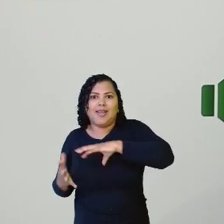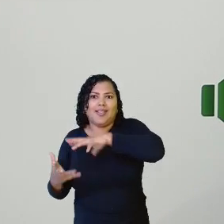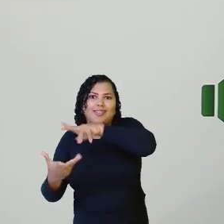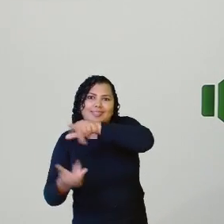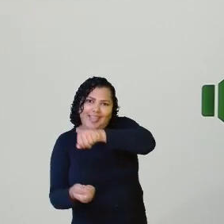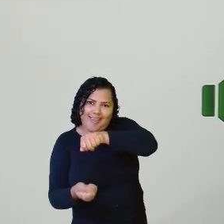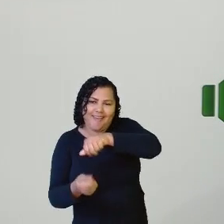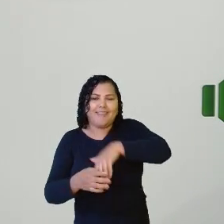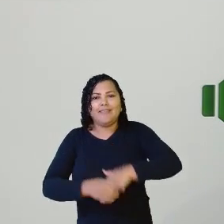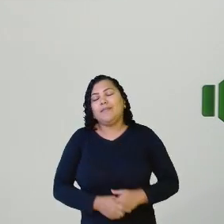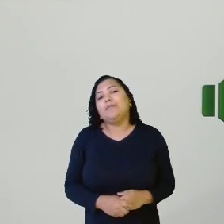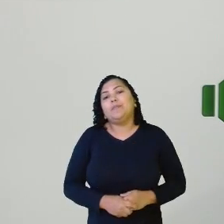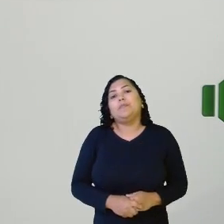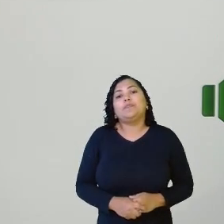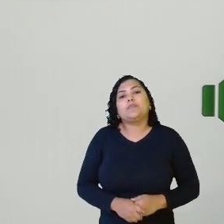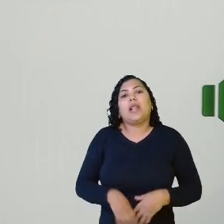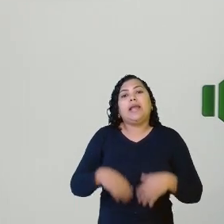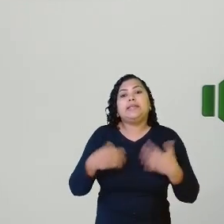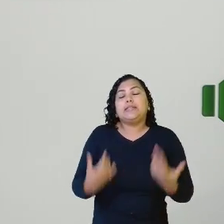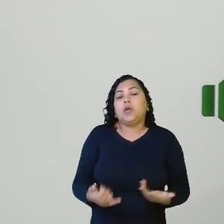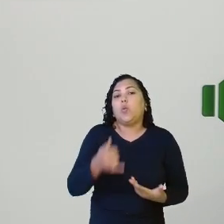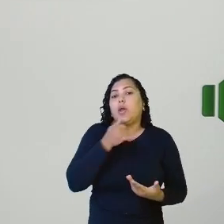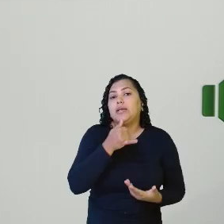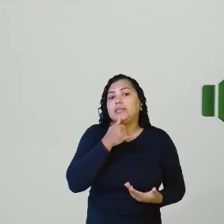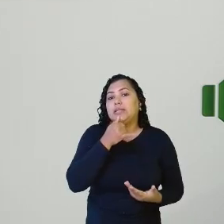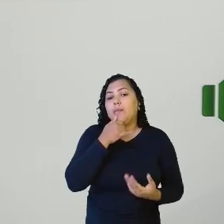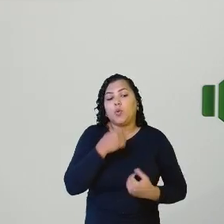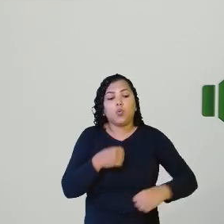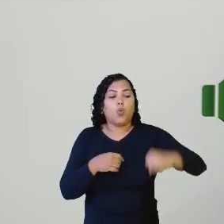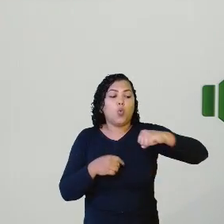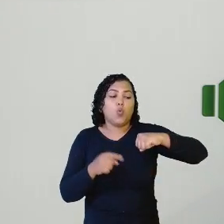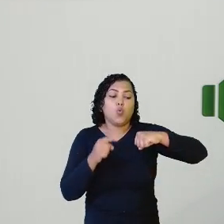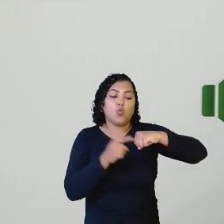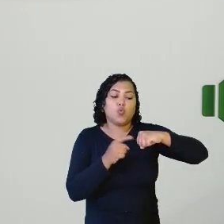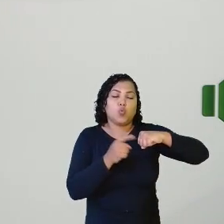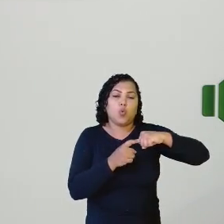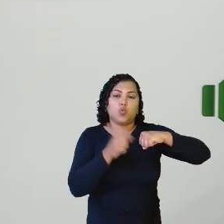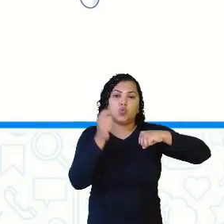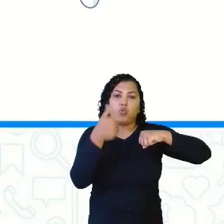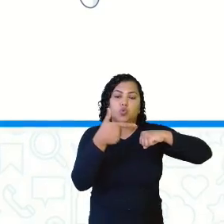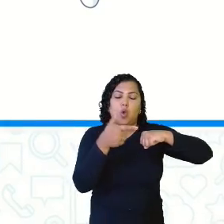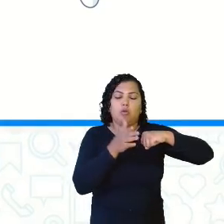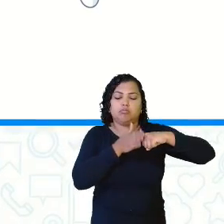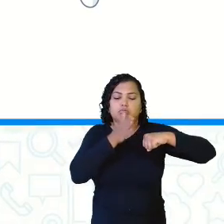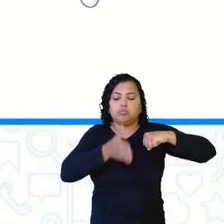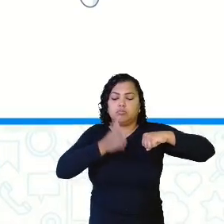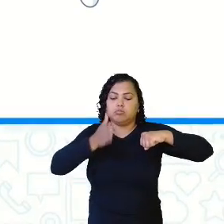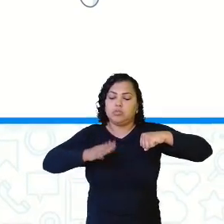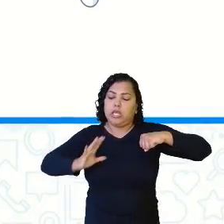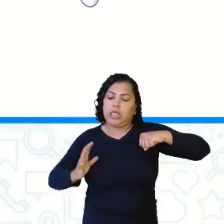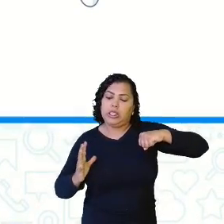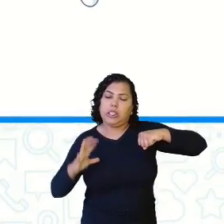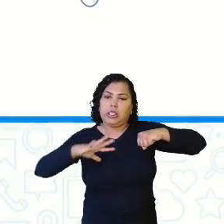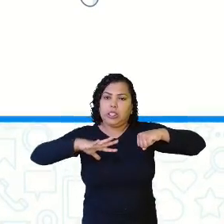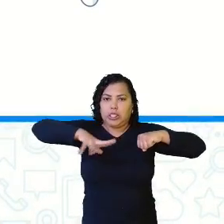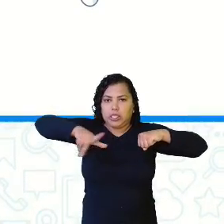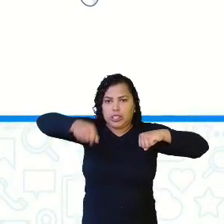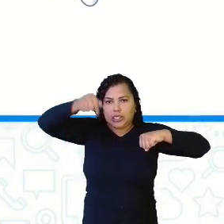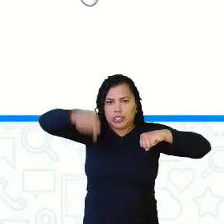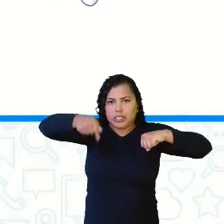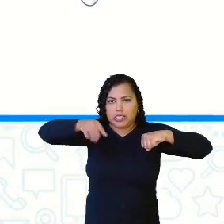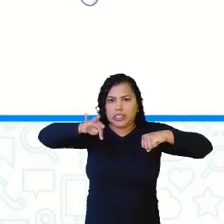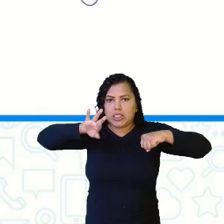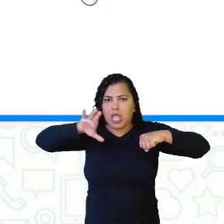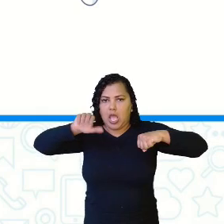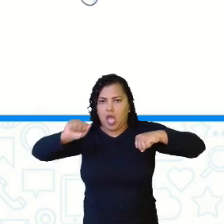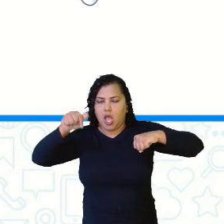E a posição da Terra em relação ao Sol, ela confere características favoráveis à vida na Terra, tais